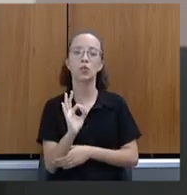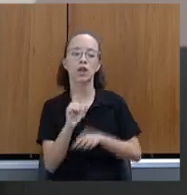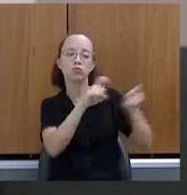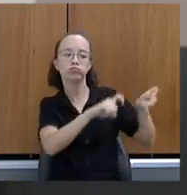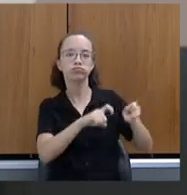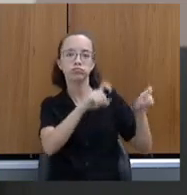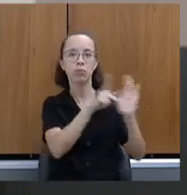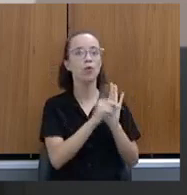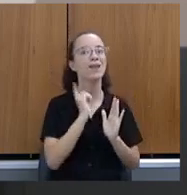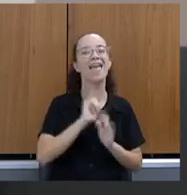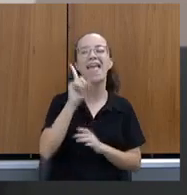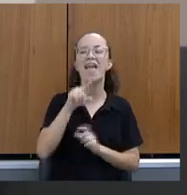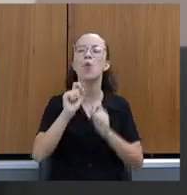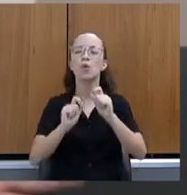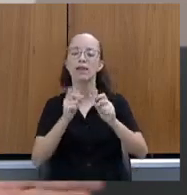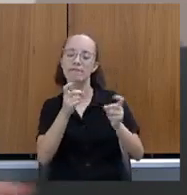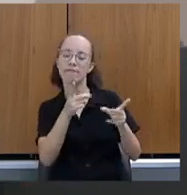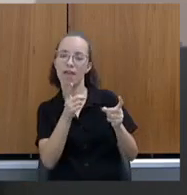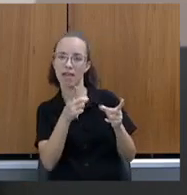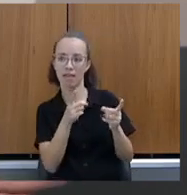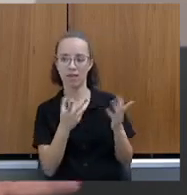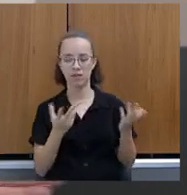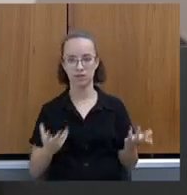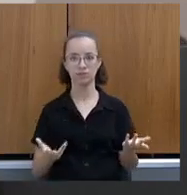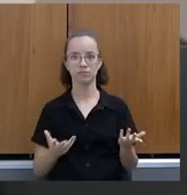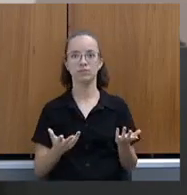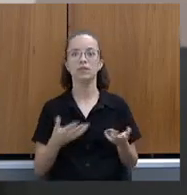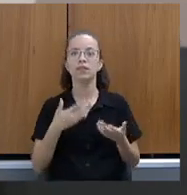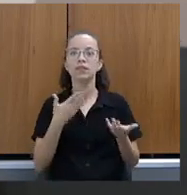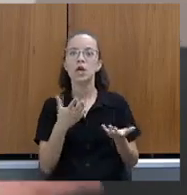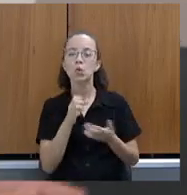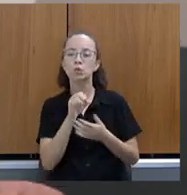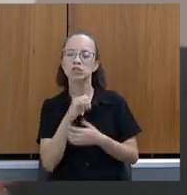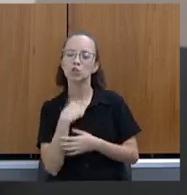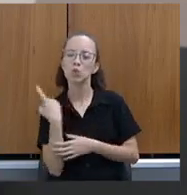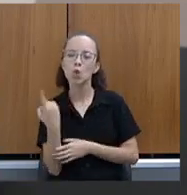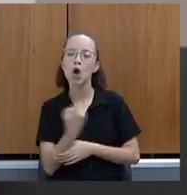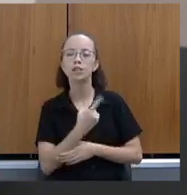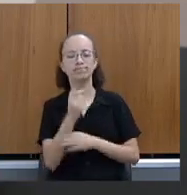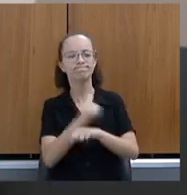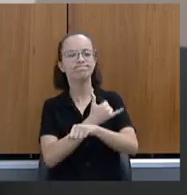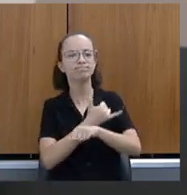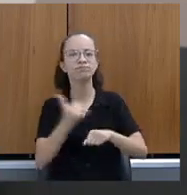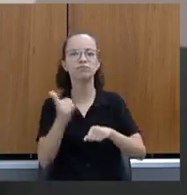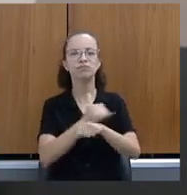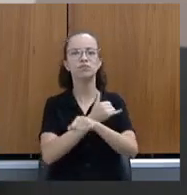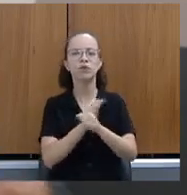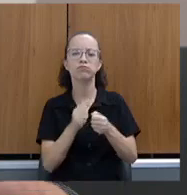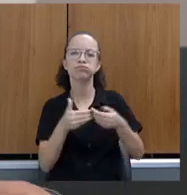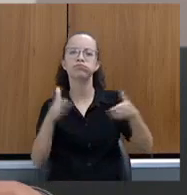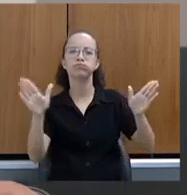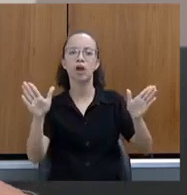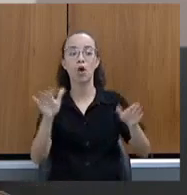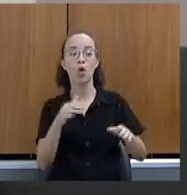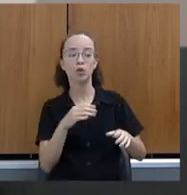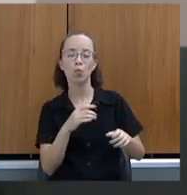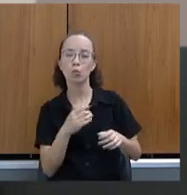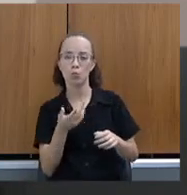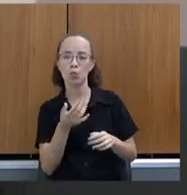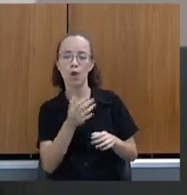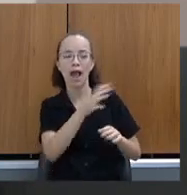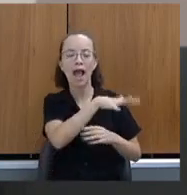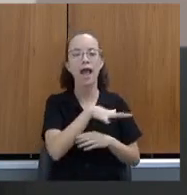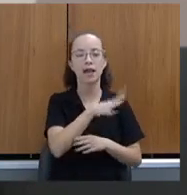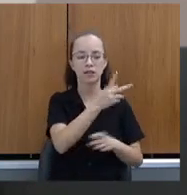é comércio e essa vai e essa descentra vai possibilitar que o comércio se junte a empresas